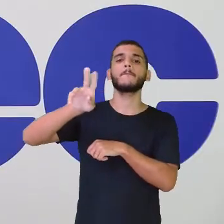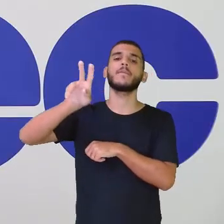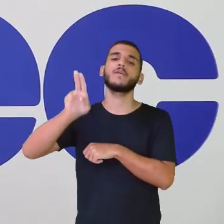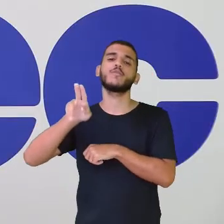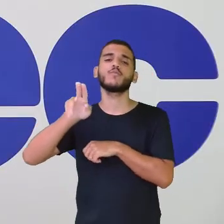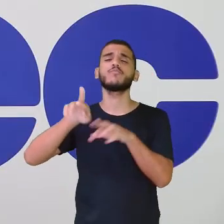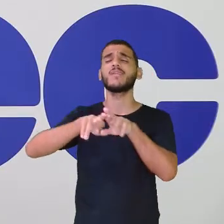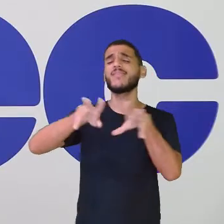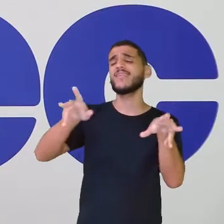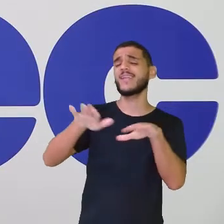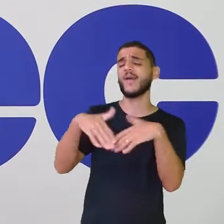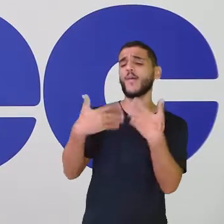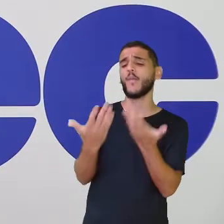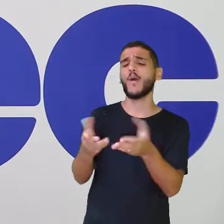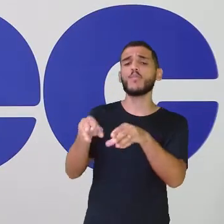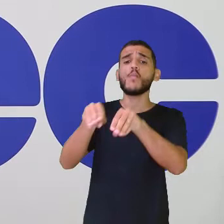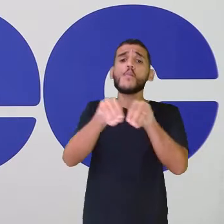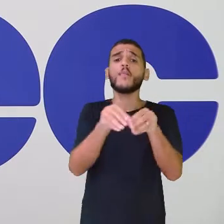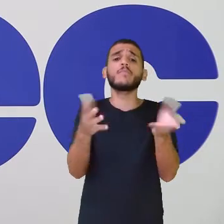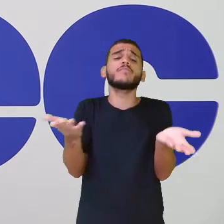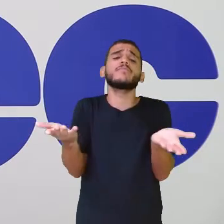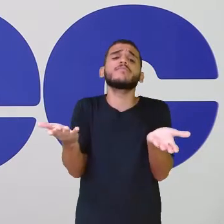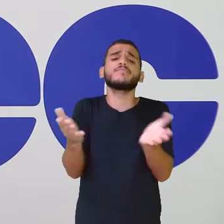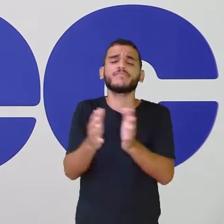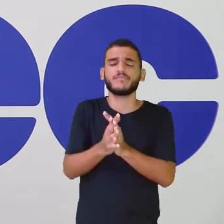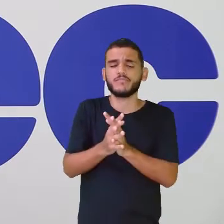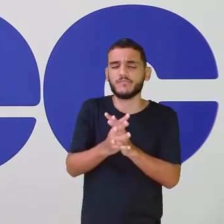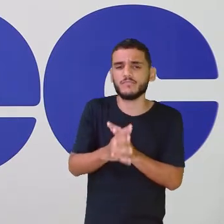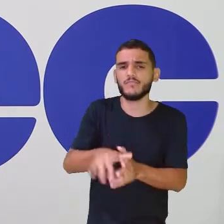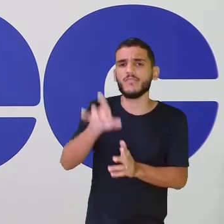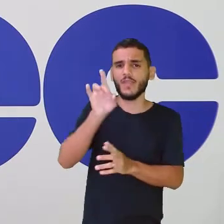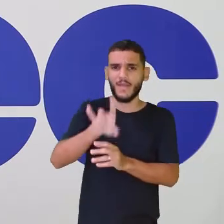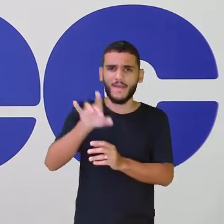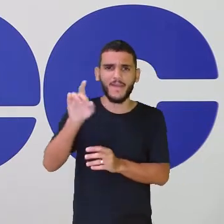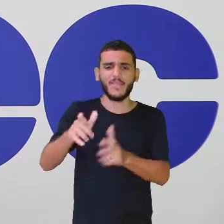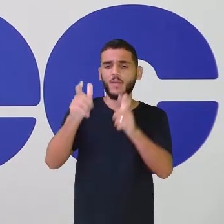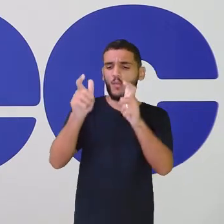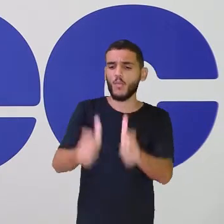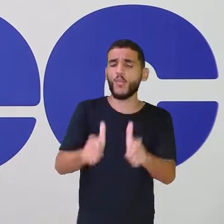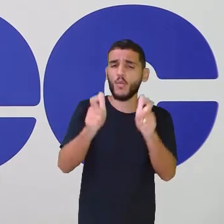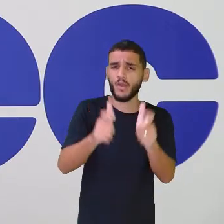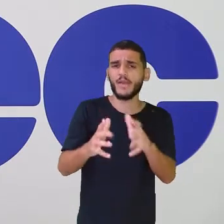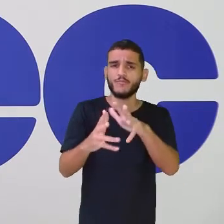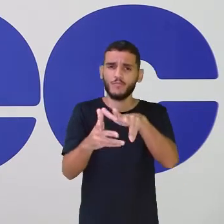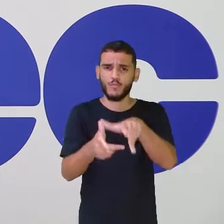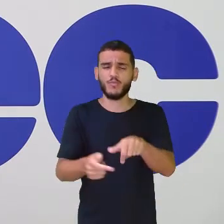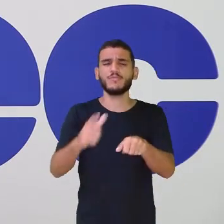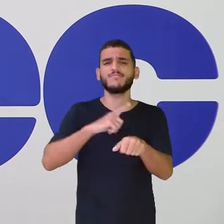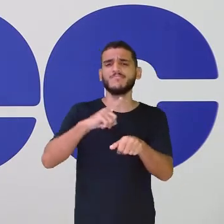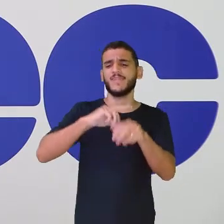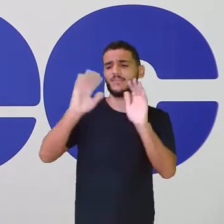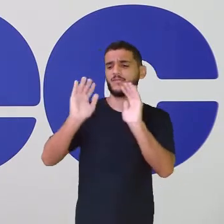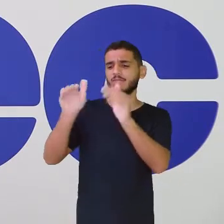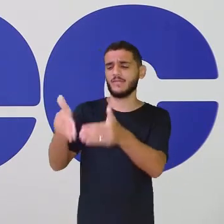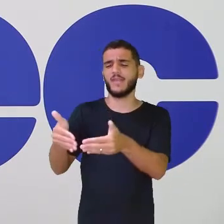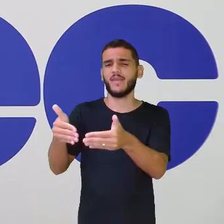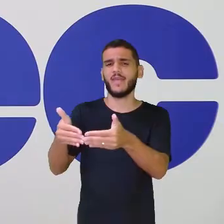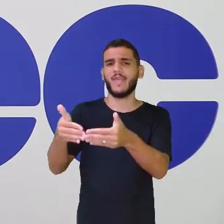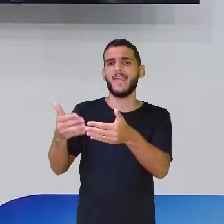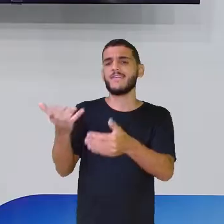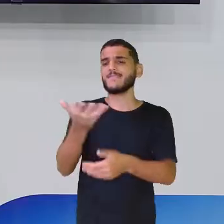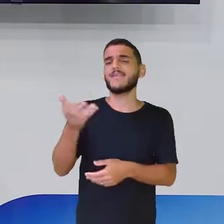sua especificidade, né? Sim. Não só visual, mas também... Sonora, exatamente. Ele queria